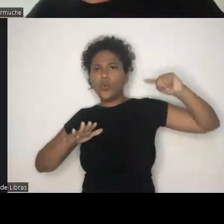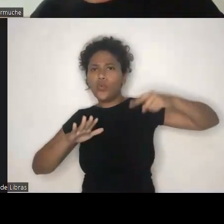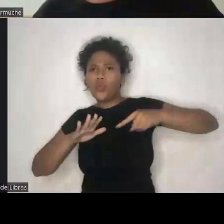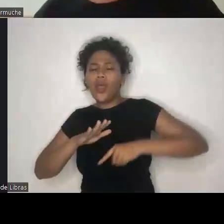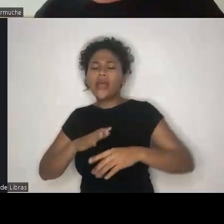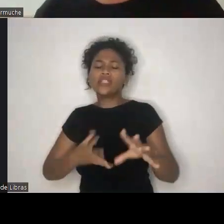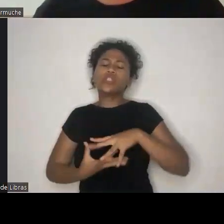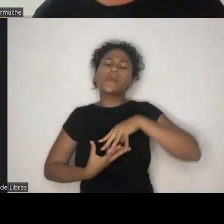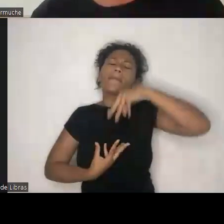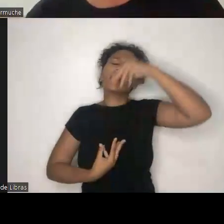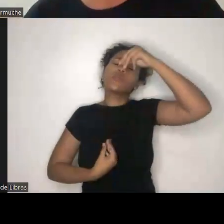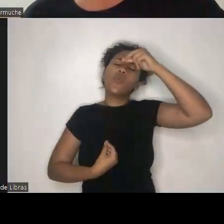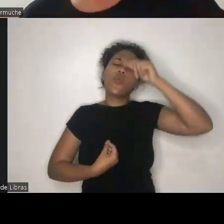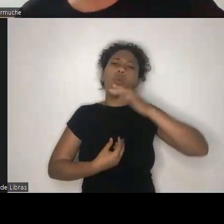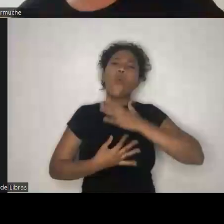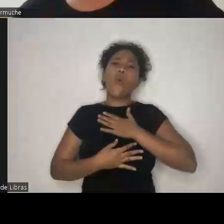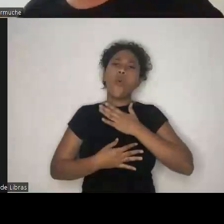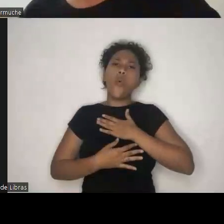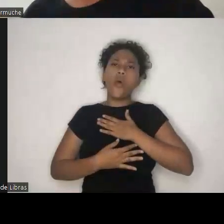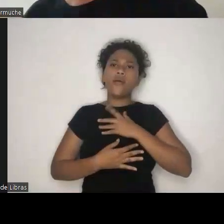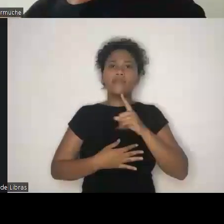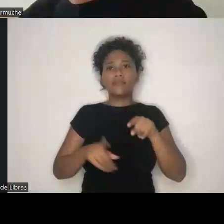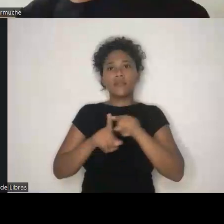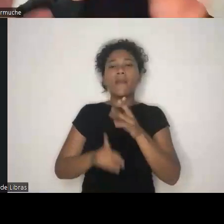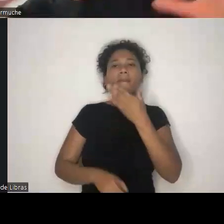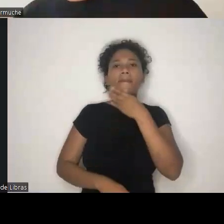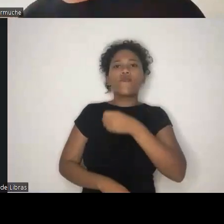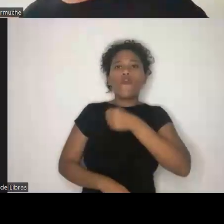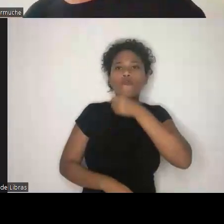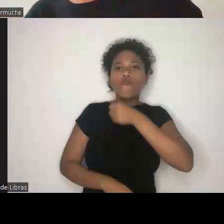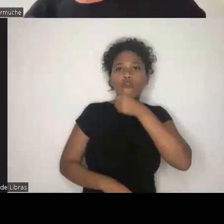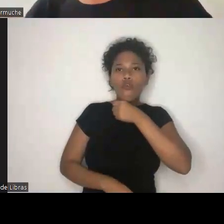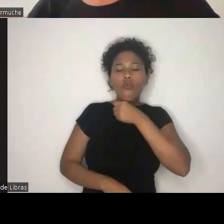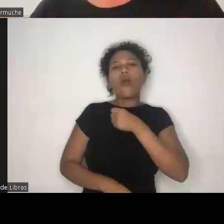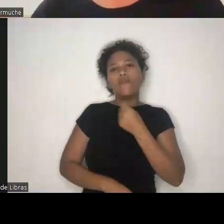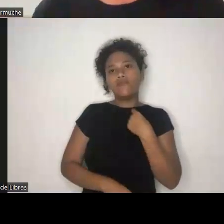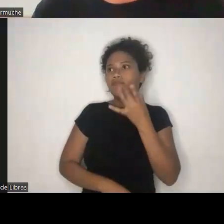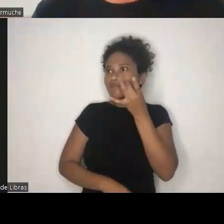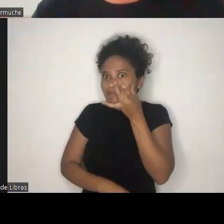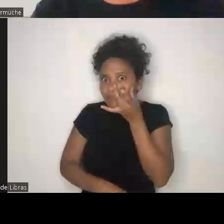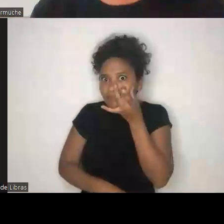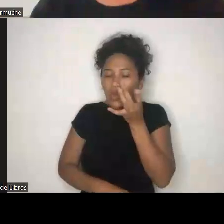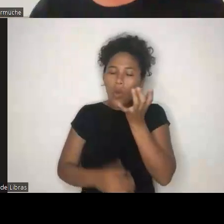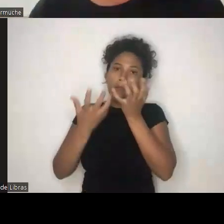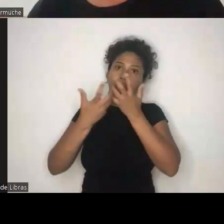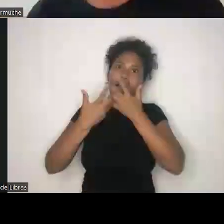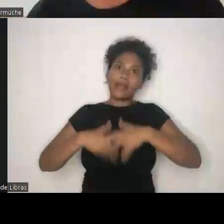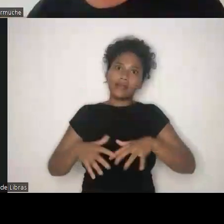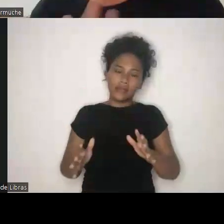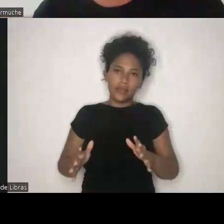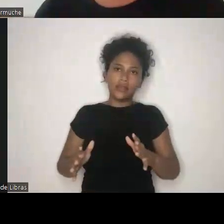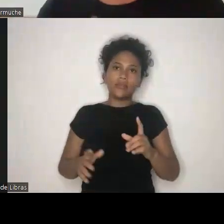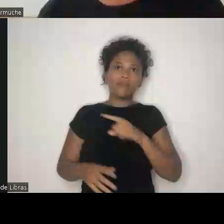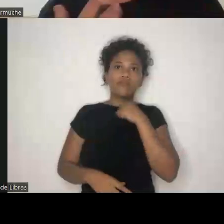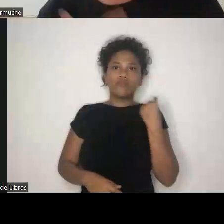que foi por exemplo presenciar a morte do meu avô foi todo uma situação complexa assim por falta de